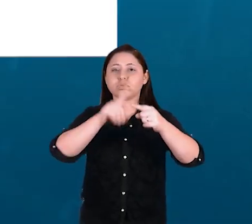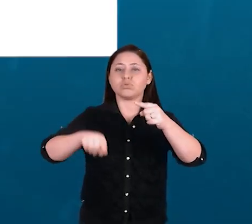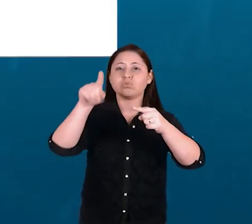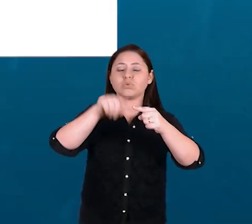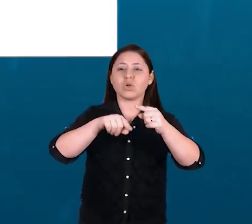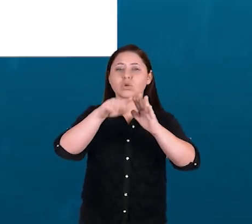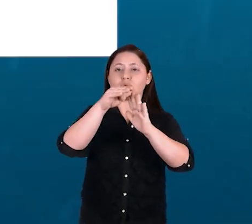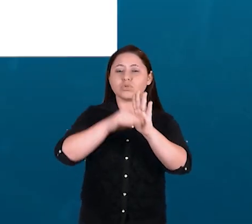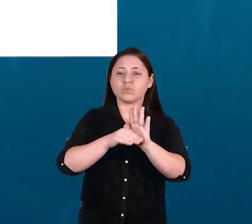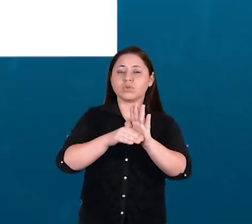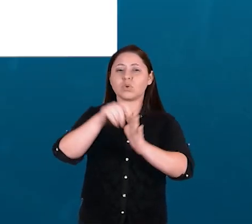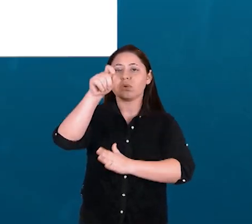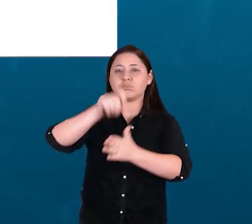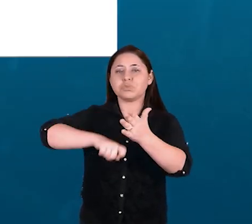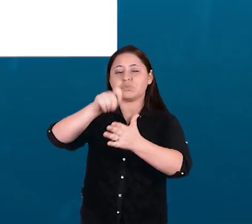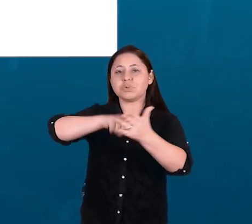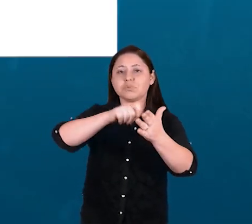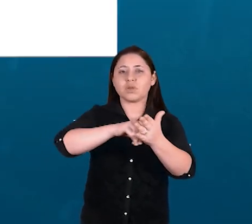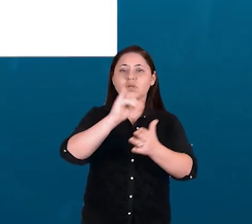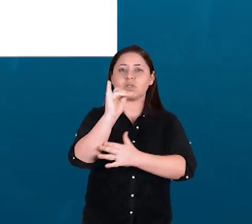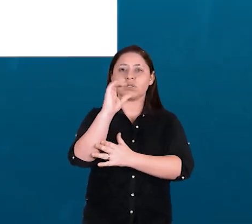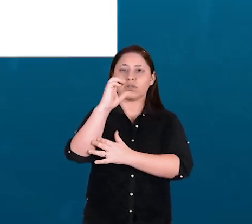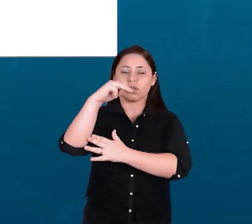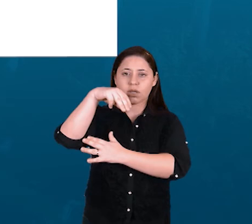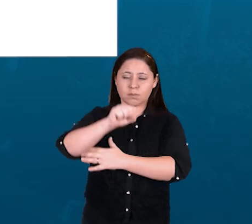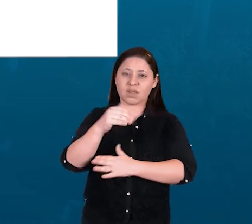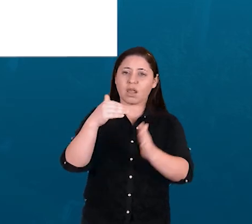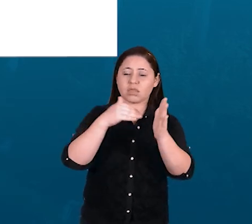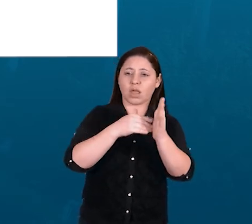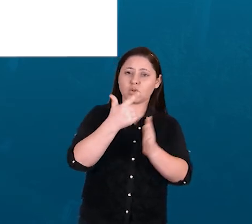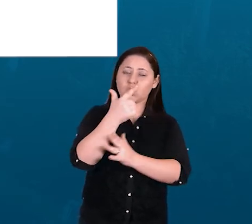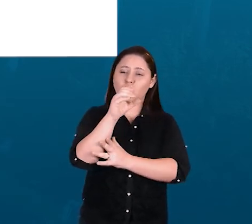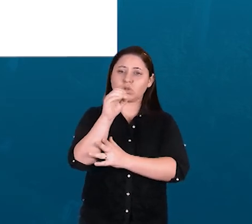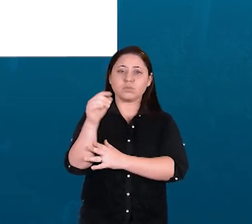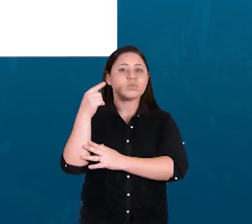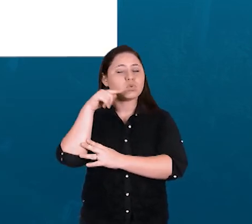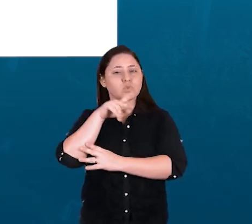a remissão e anistia de créditos tributários de ICMS até R$